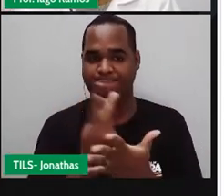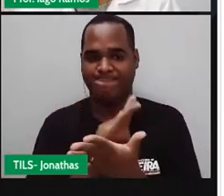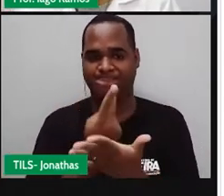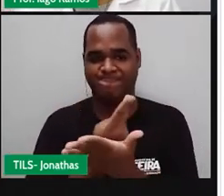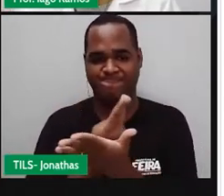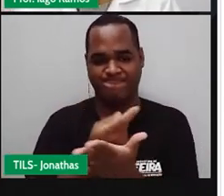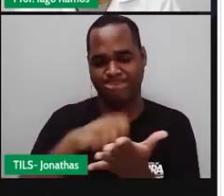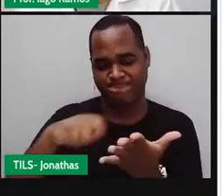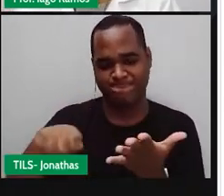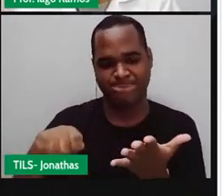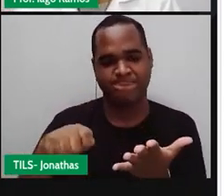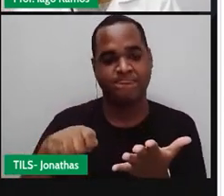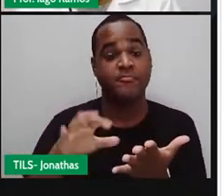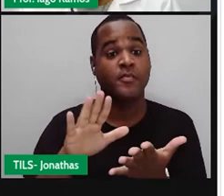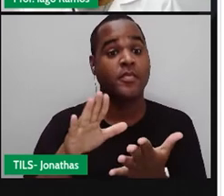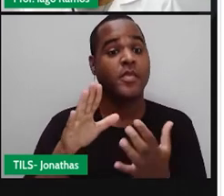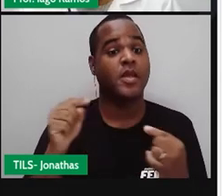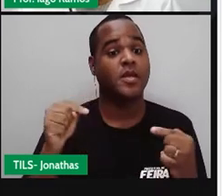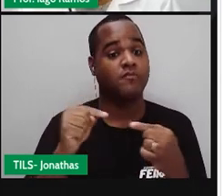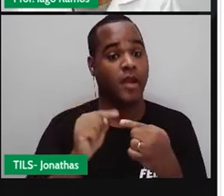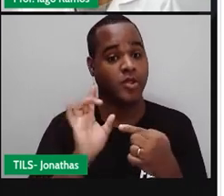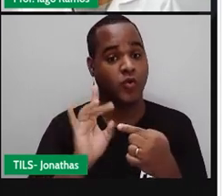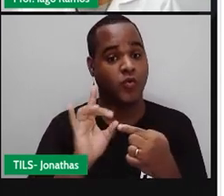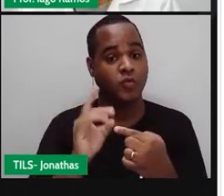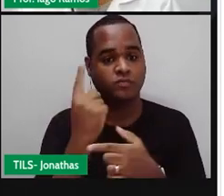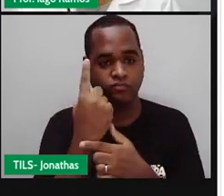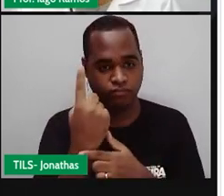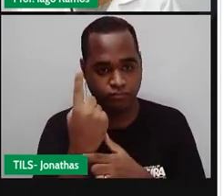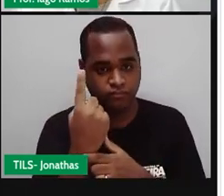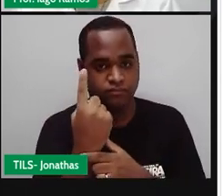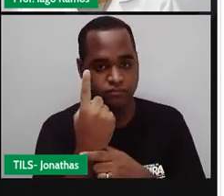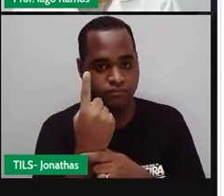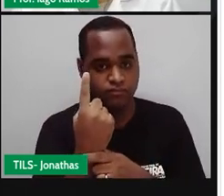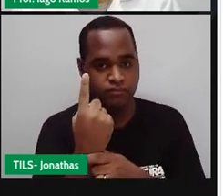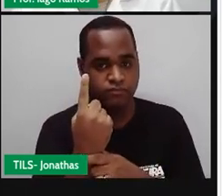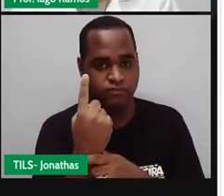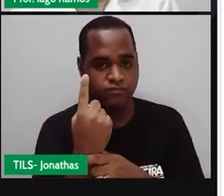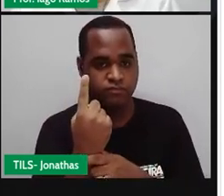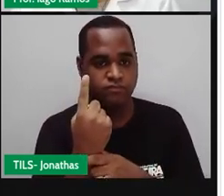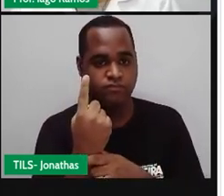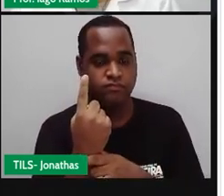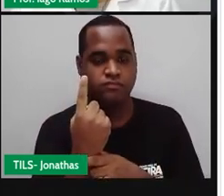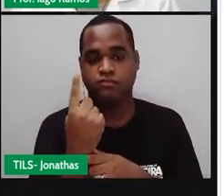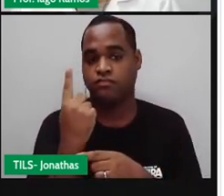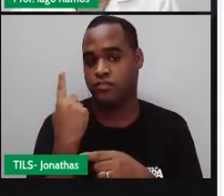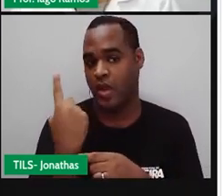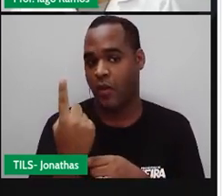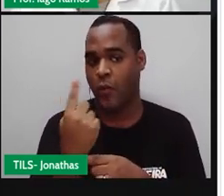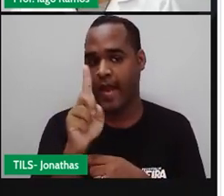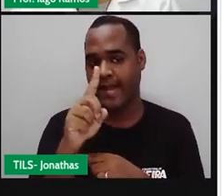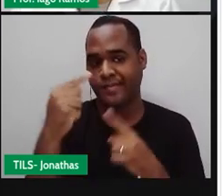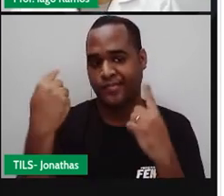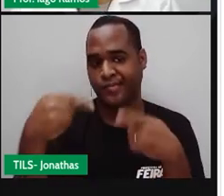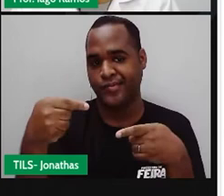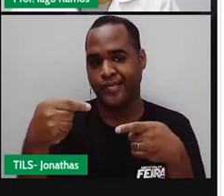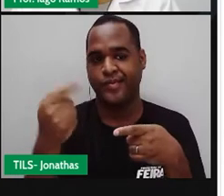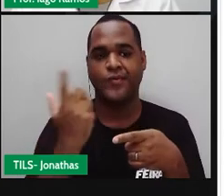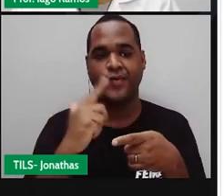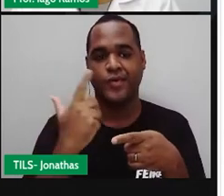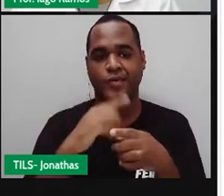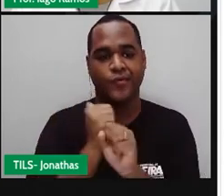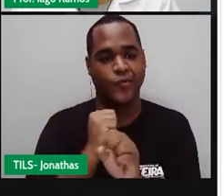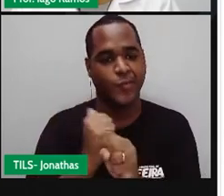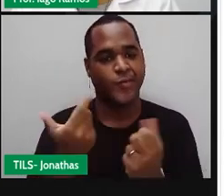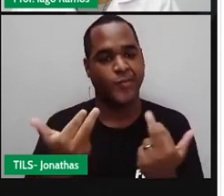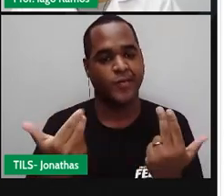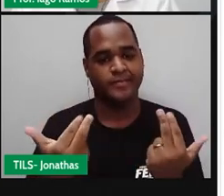errado é apenas um e a seleção empatou Tá